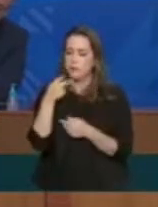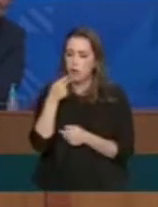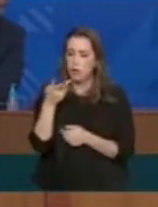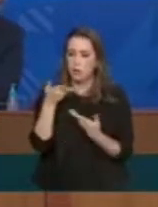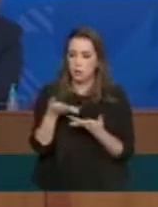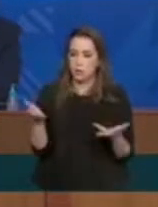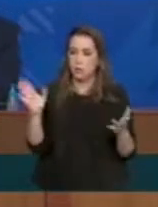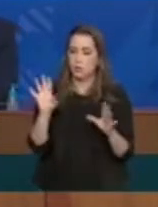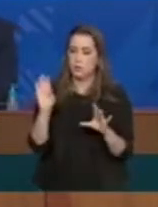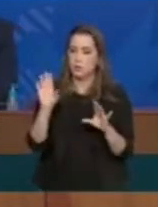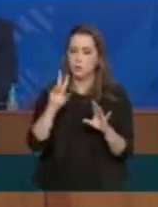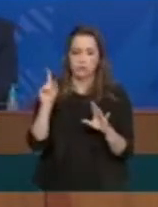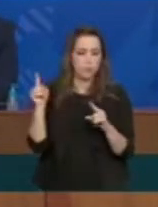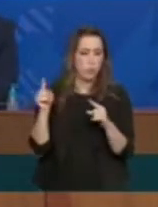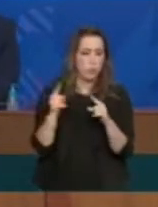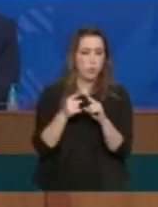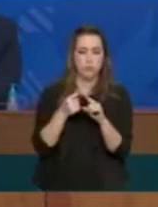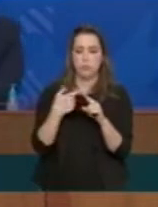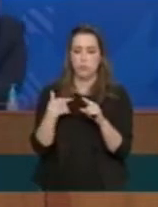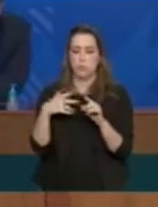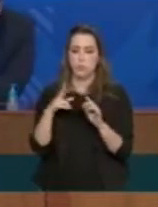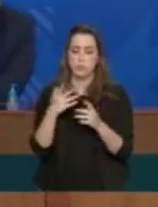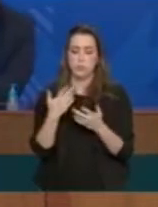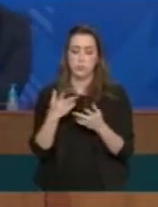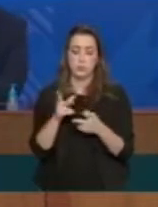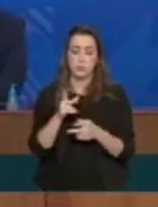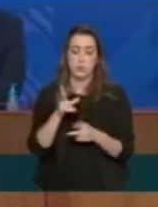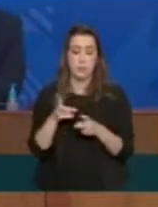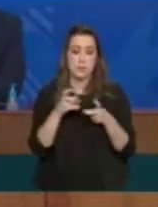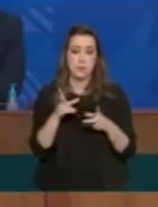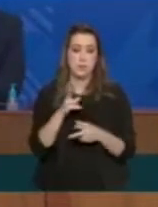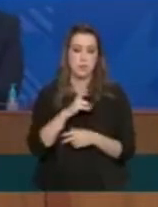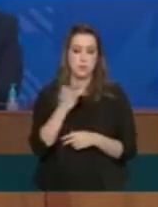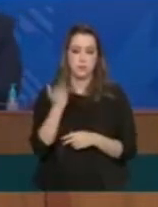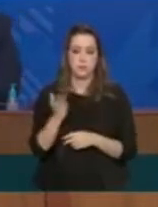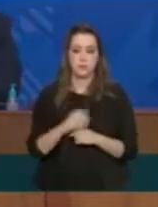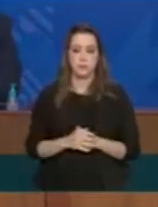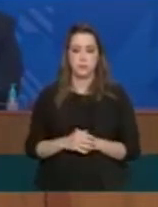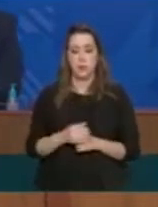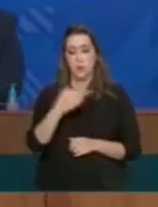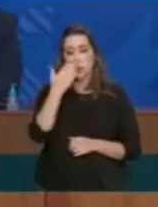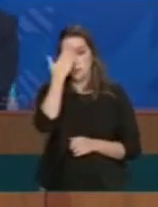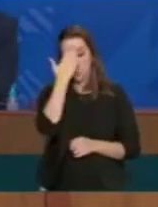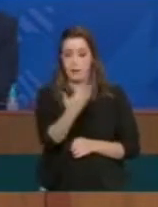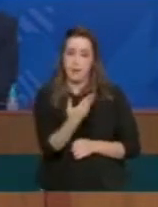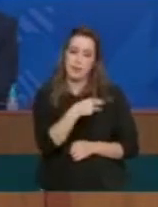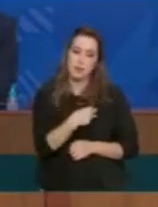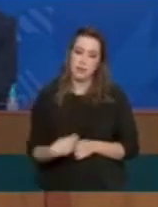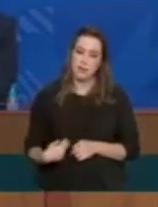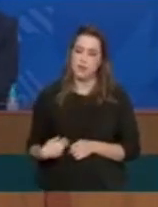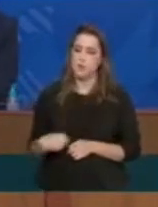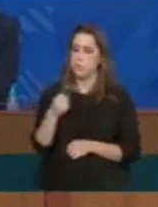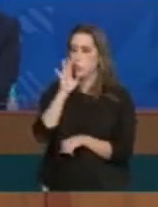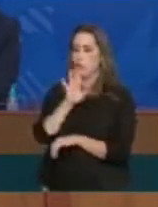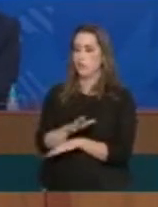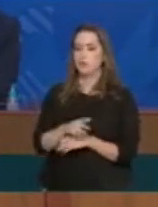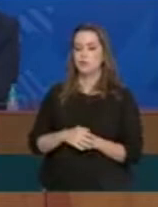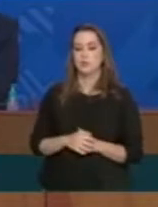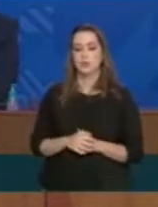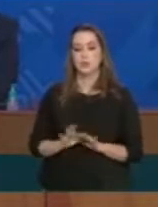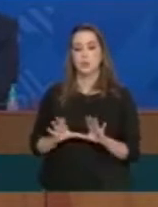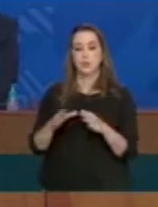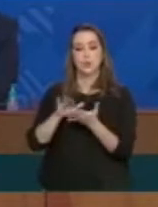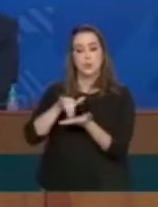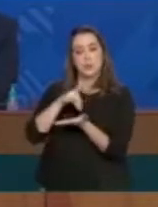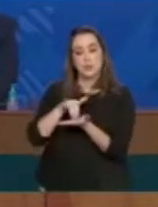sua perspectiva. Obrigado, senhor ministro. Boa tarde a todos. O Colégio de Secretários, os